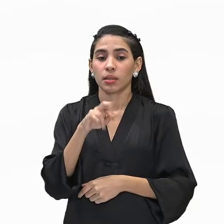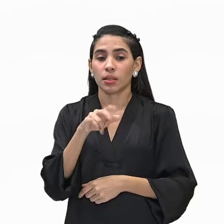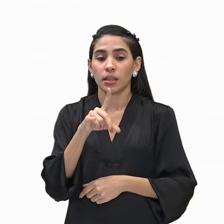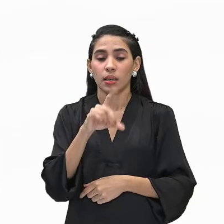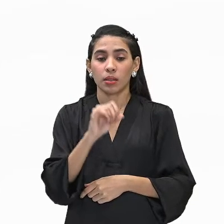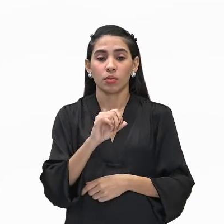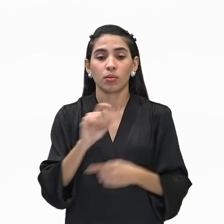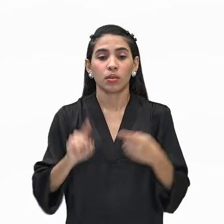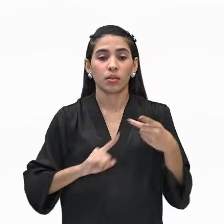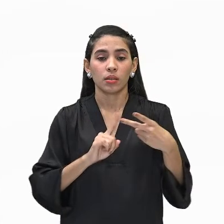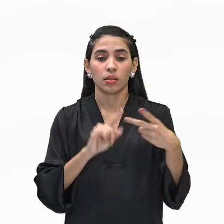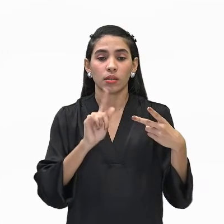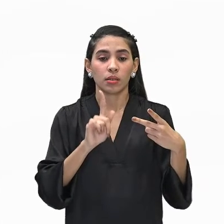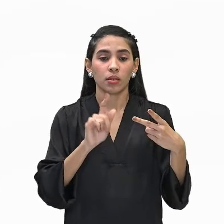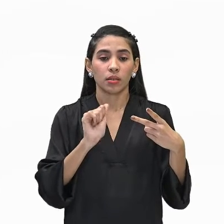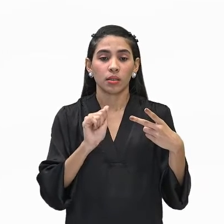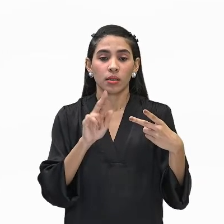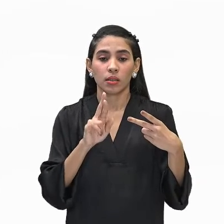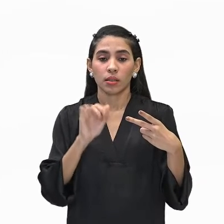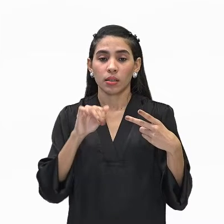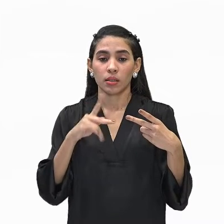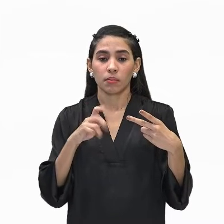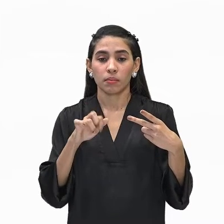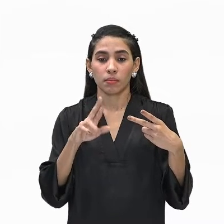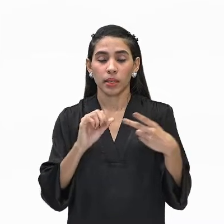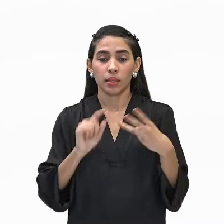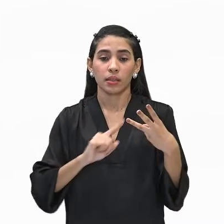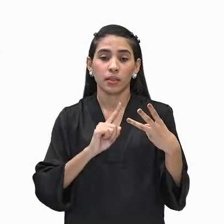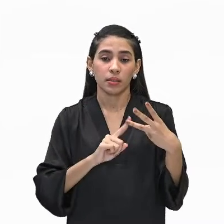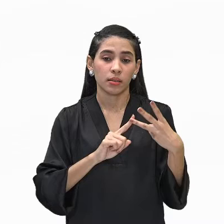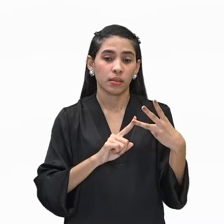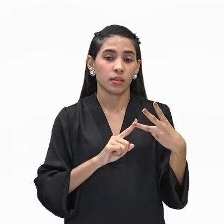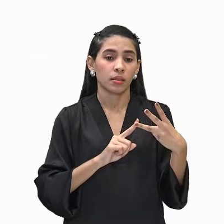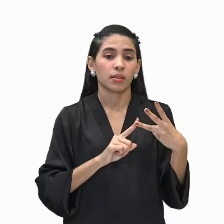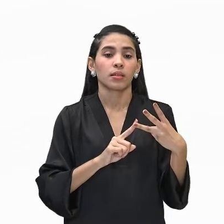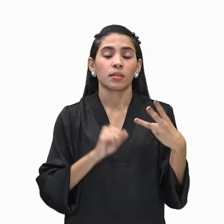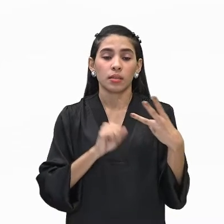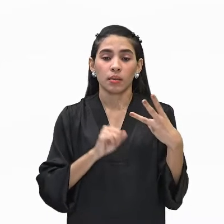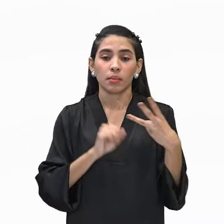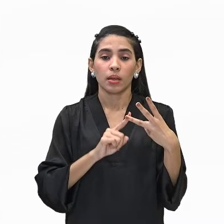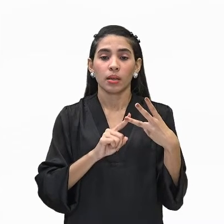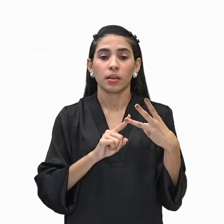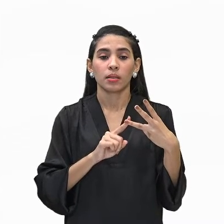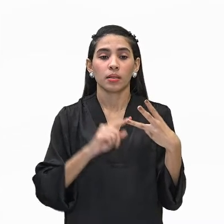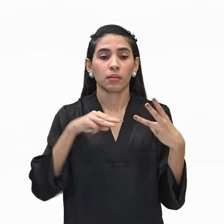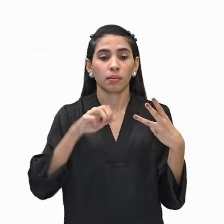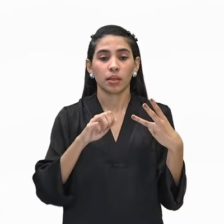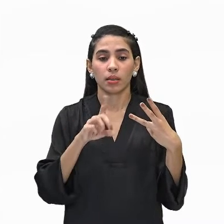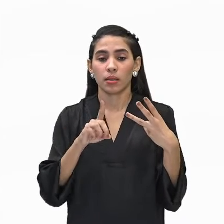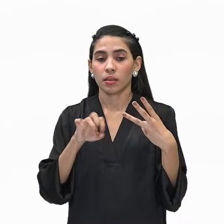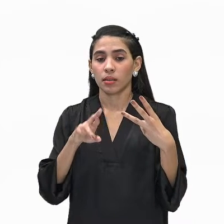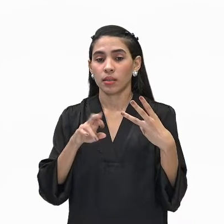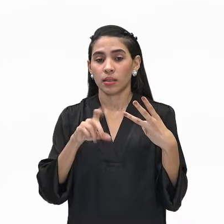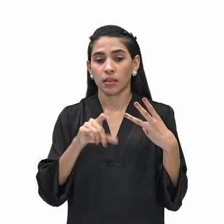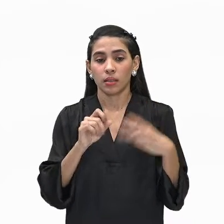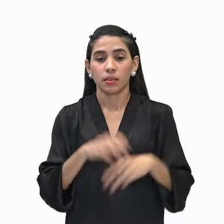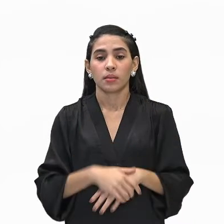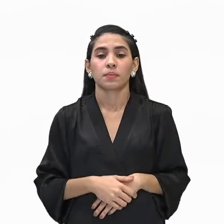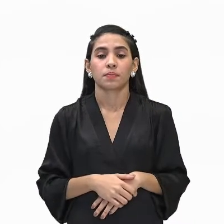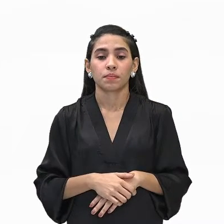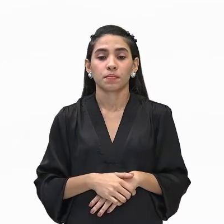garimpeiras, agrícolas e a exploração madeireira, em razão do predomínio das planícies e dos planaltos de baixa altitude.